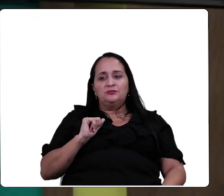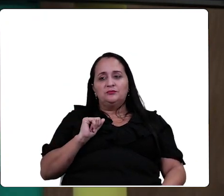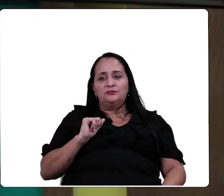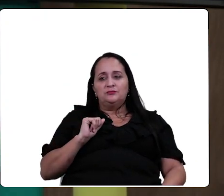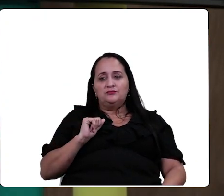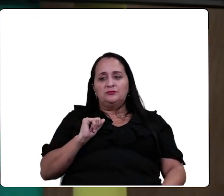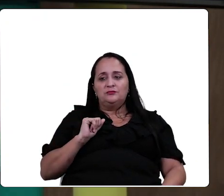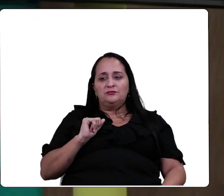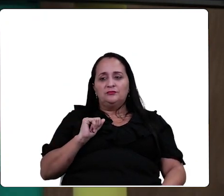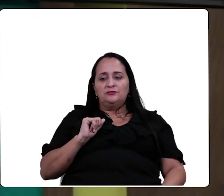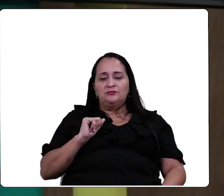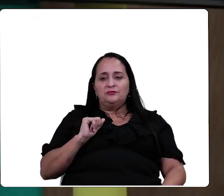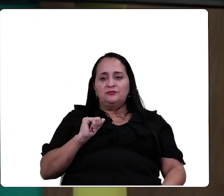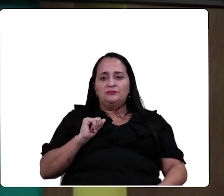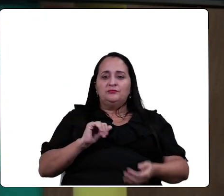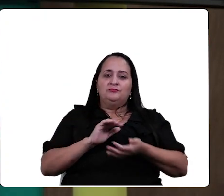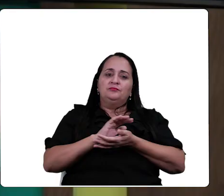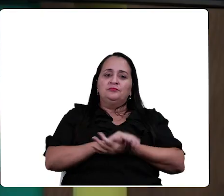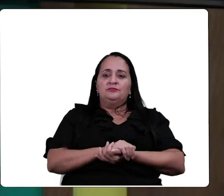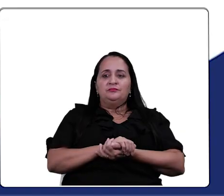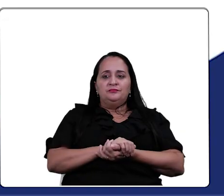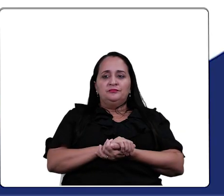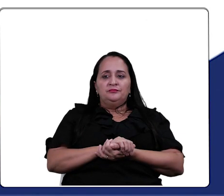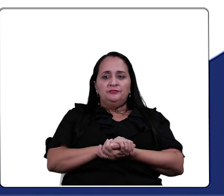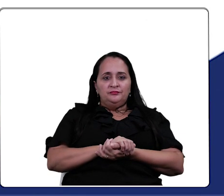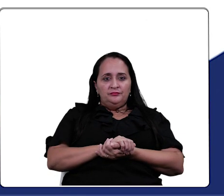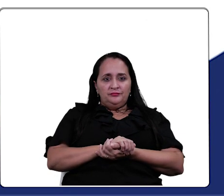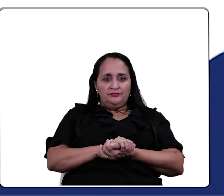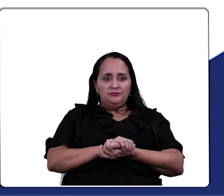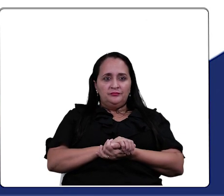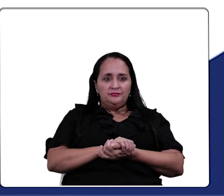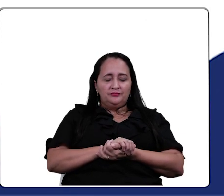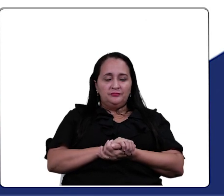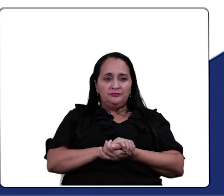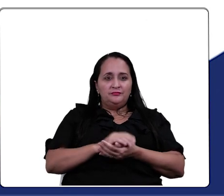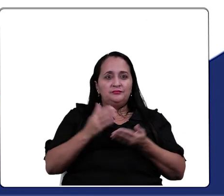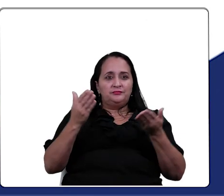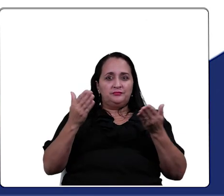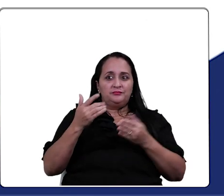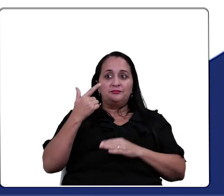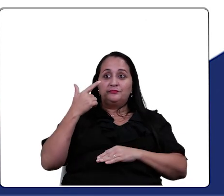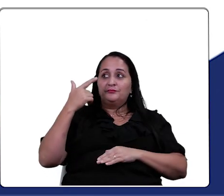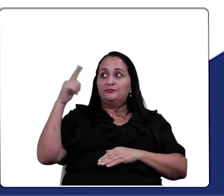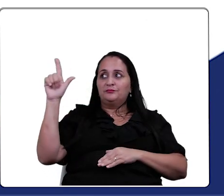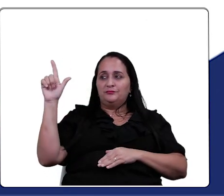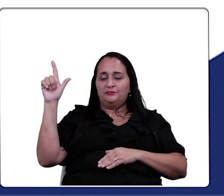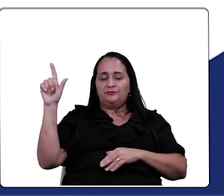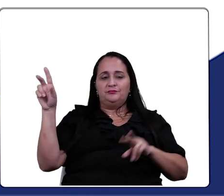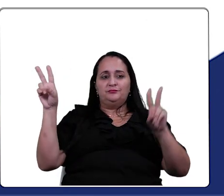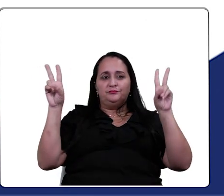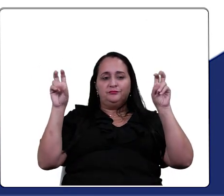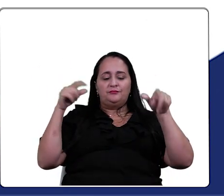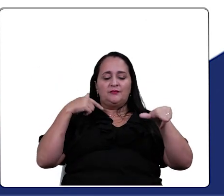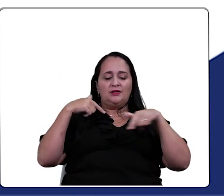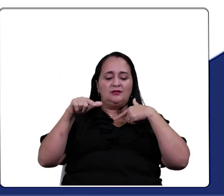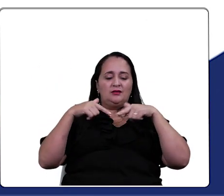uma notícia, exatamente, trabalho infantil, uma